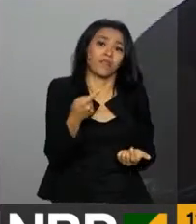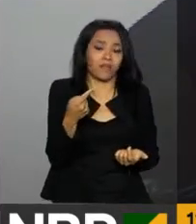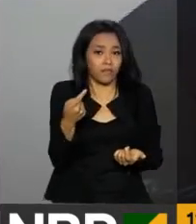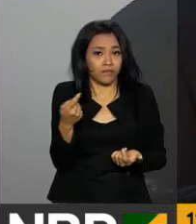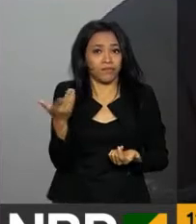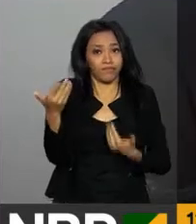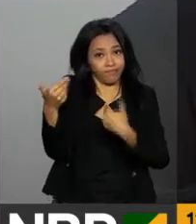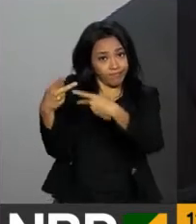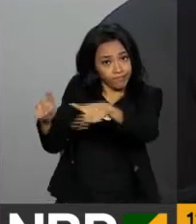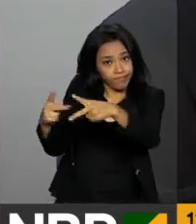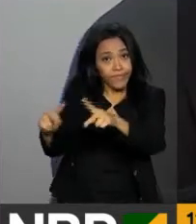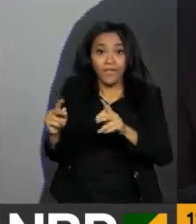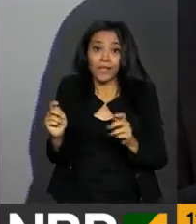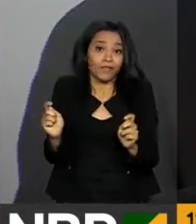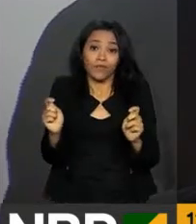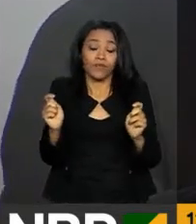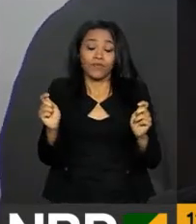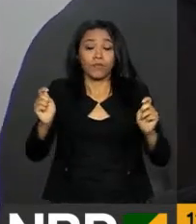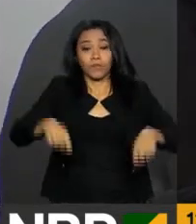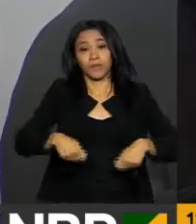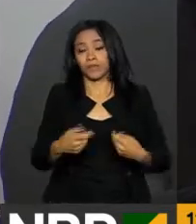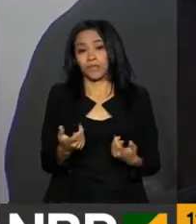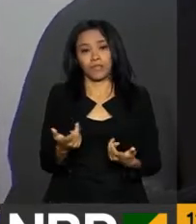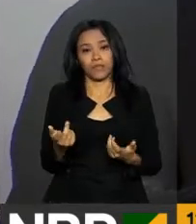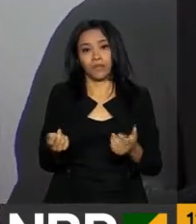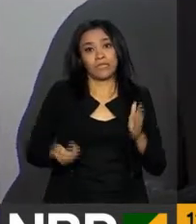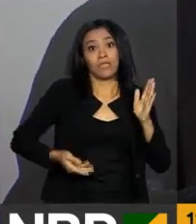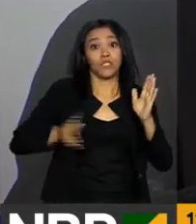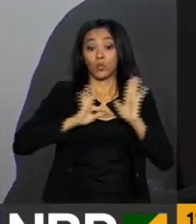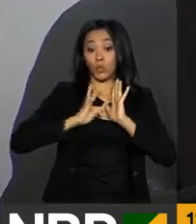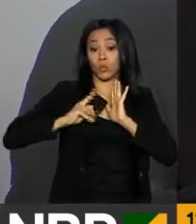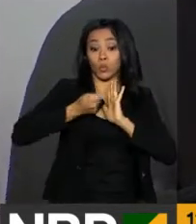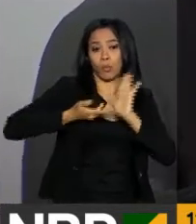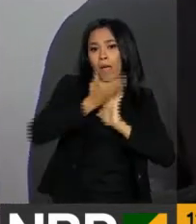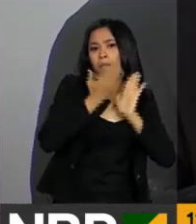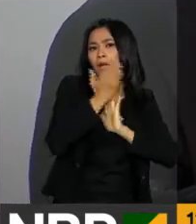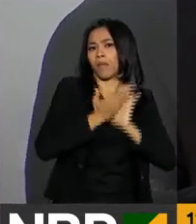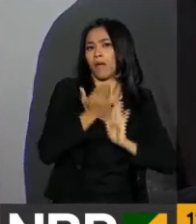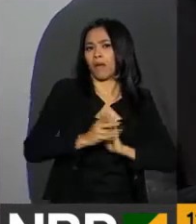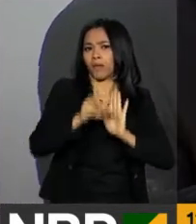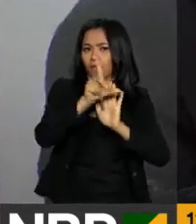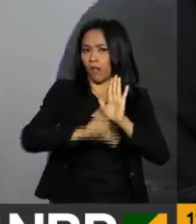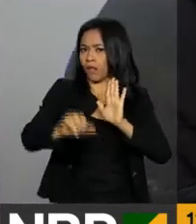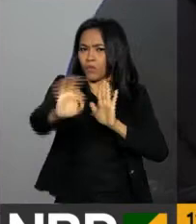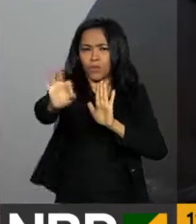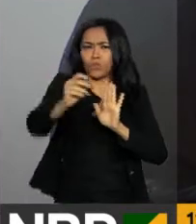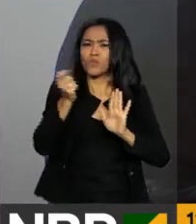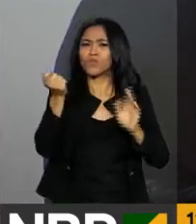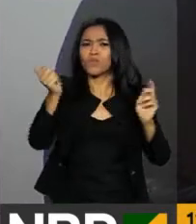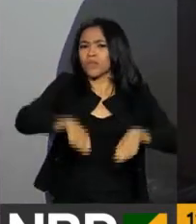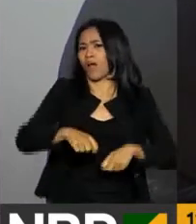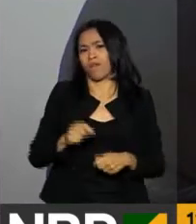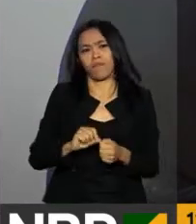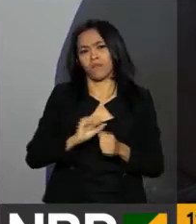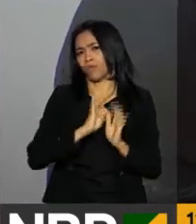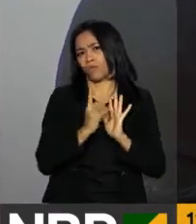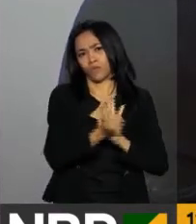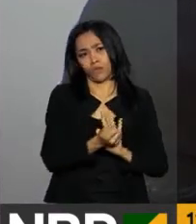não foi possível é sancionar tudo naquele momento eu jogamos uma partida mas só depois